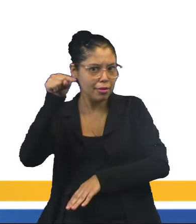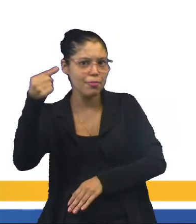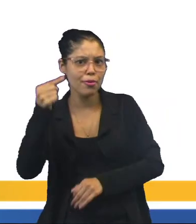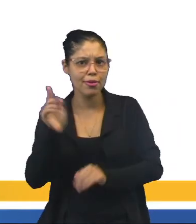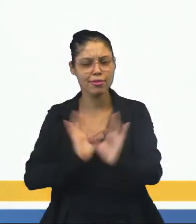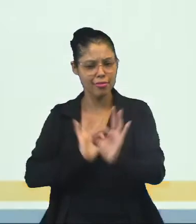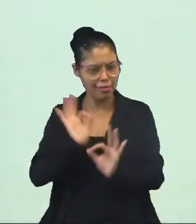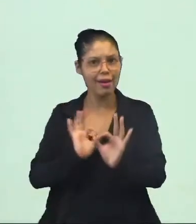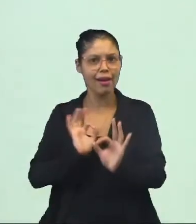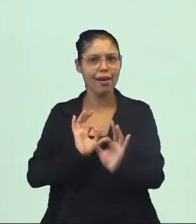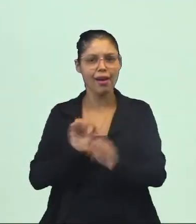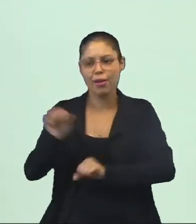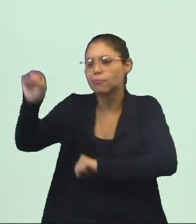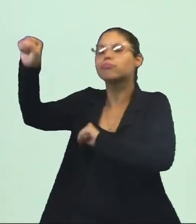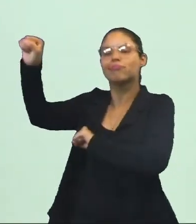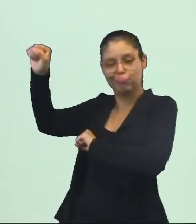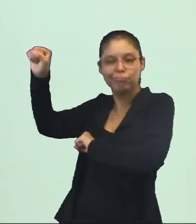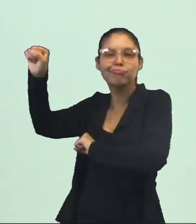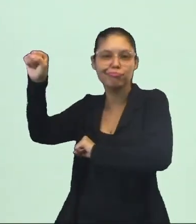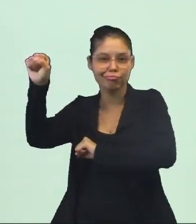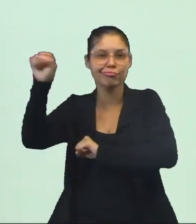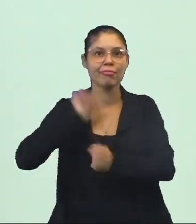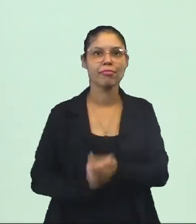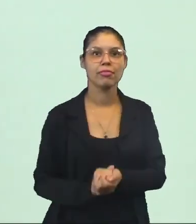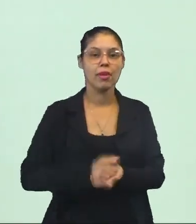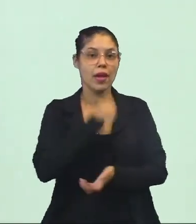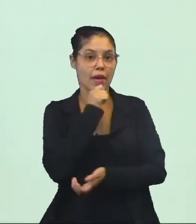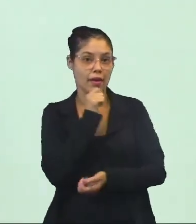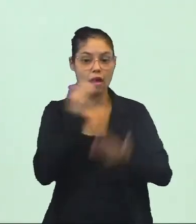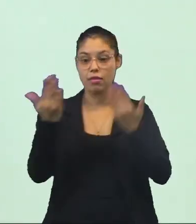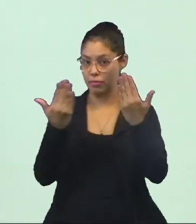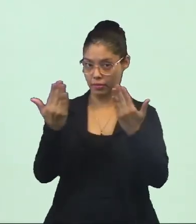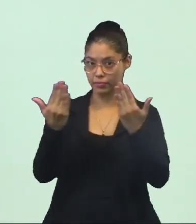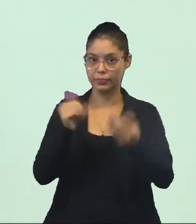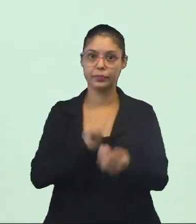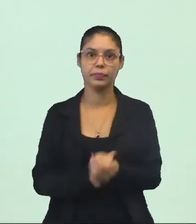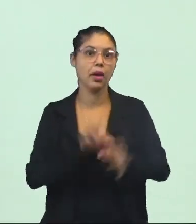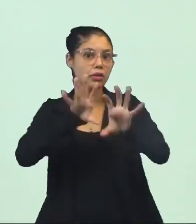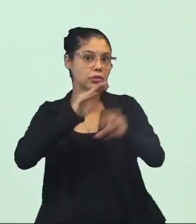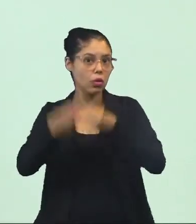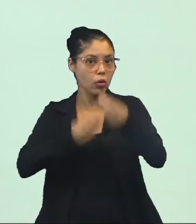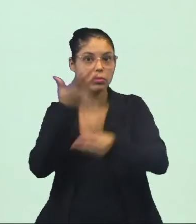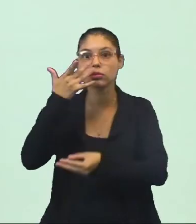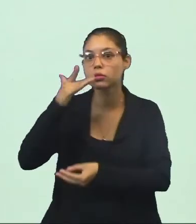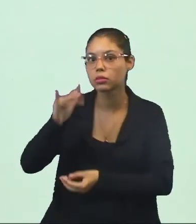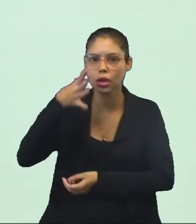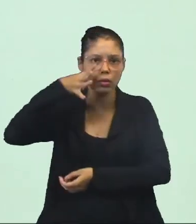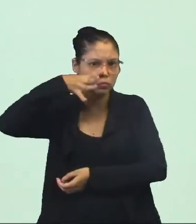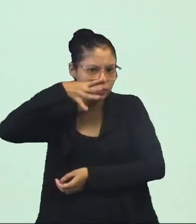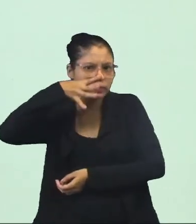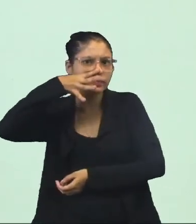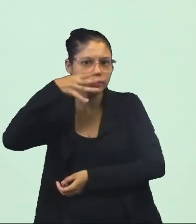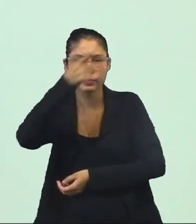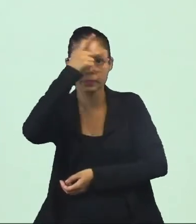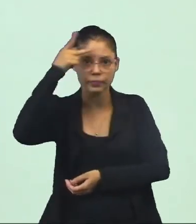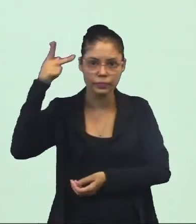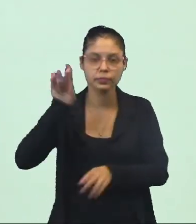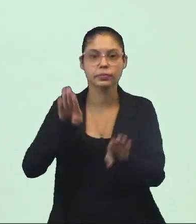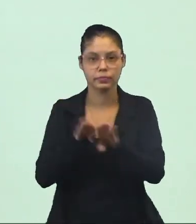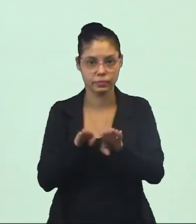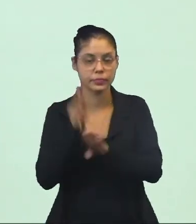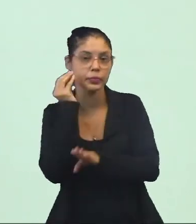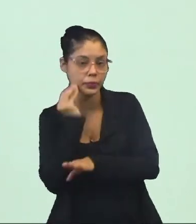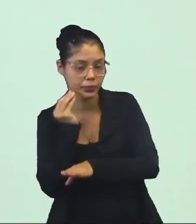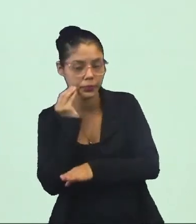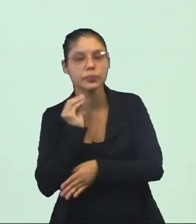um super-herói. Então, nesse argumento, ele faz esse paralelo. Que assim como as crianças assistem, pessoas que tendem a